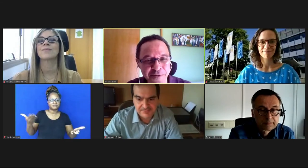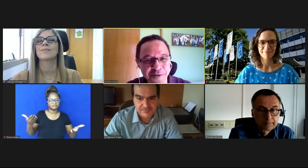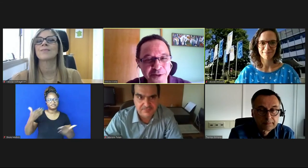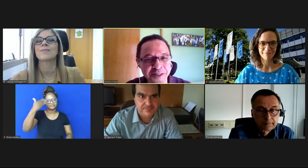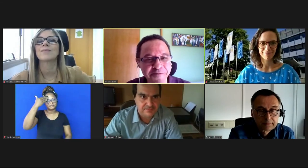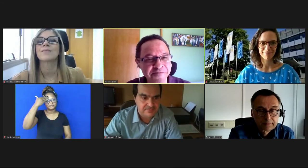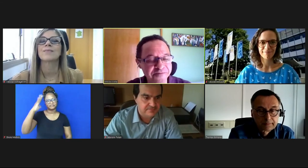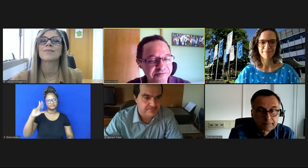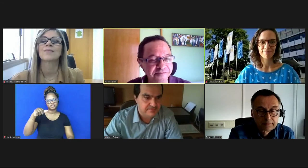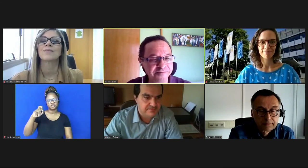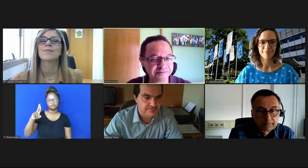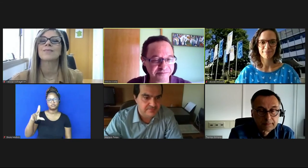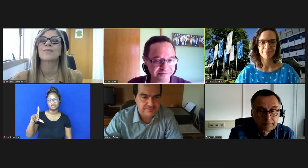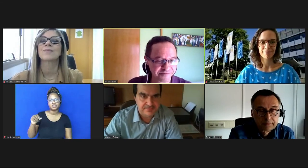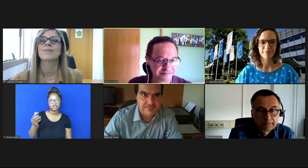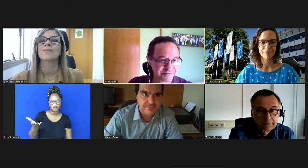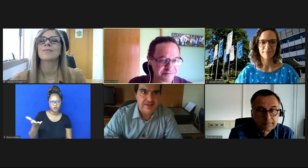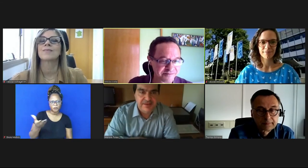Marcelo, por favor.